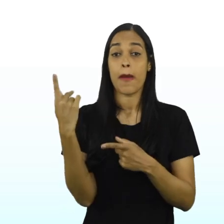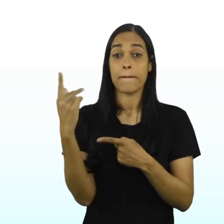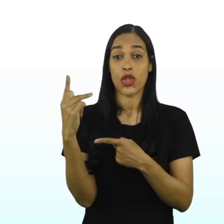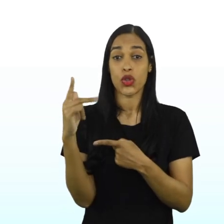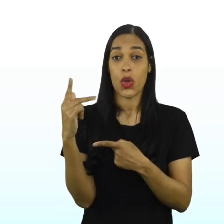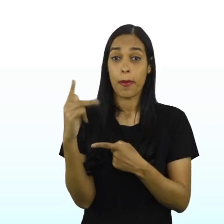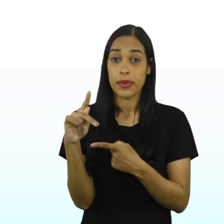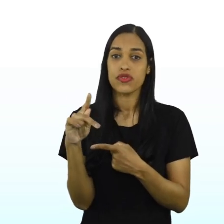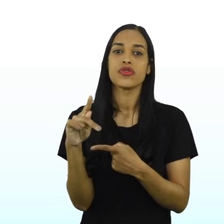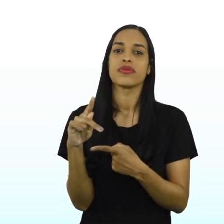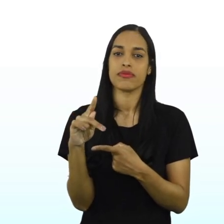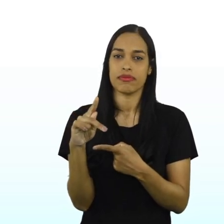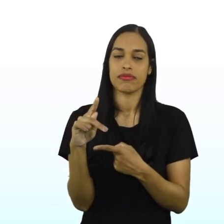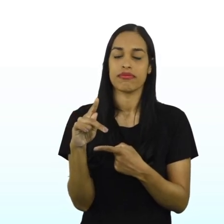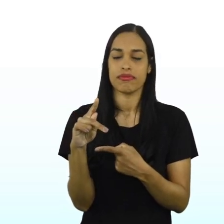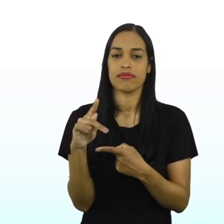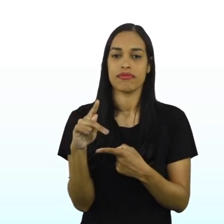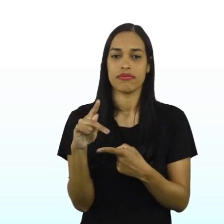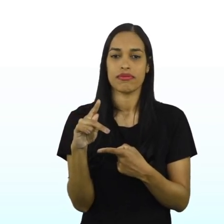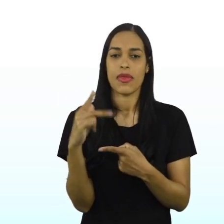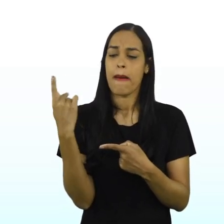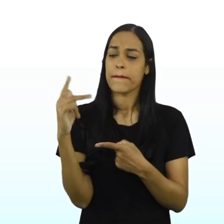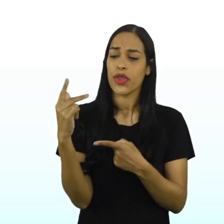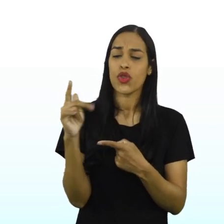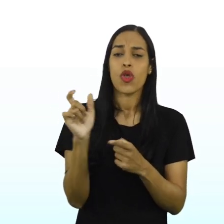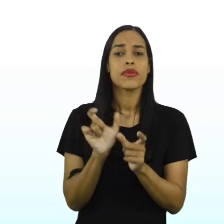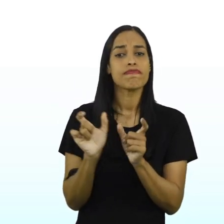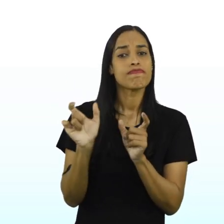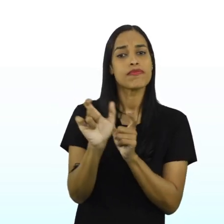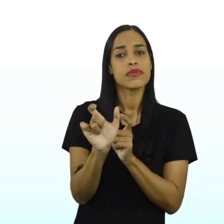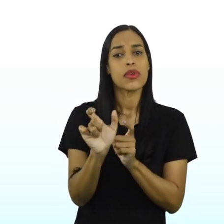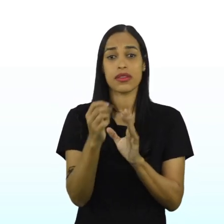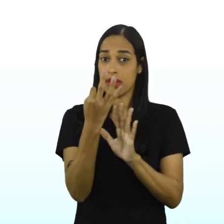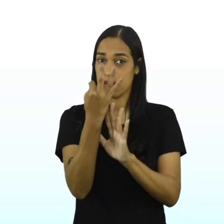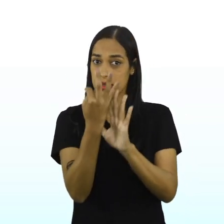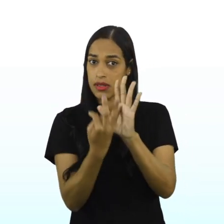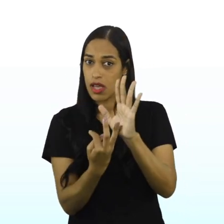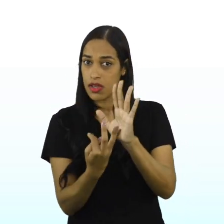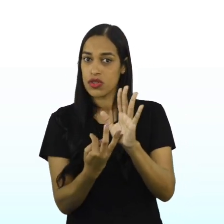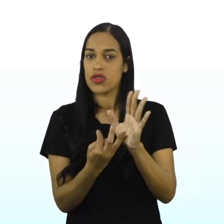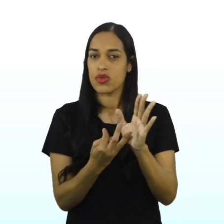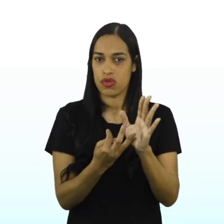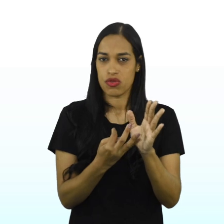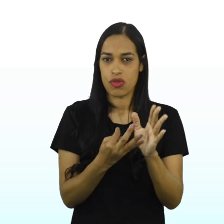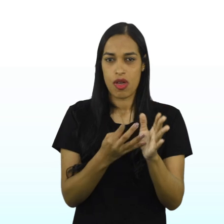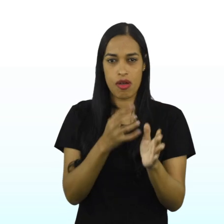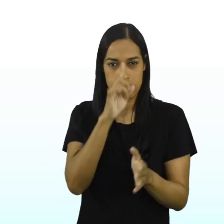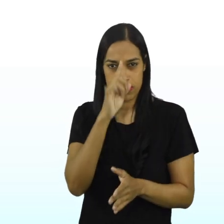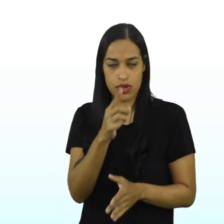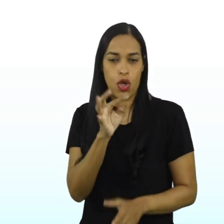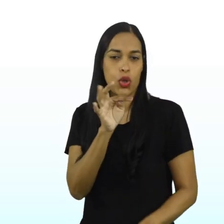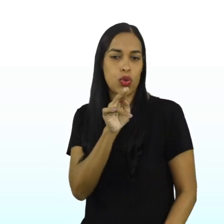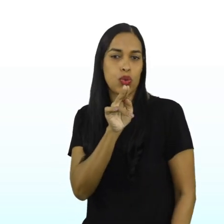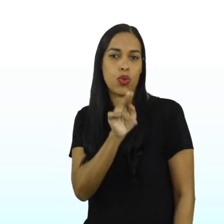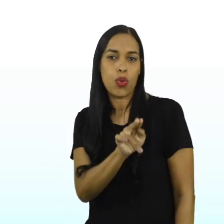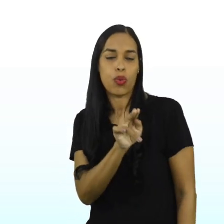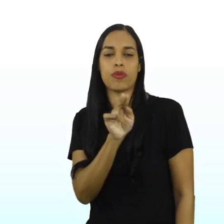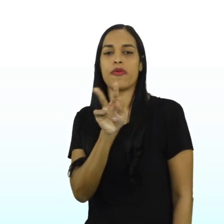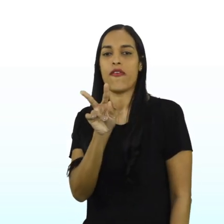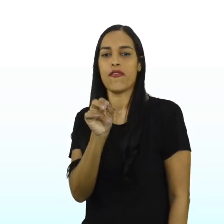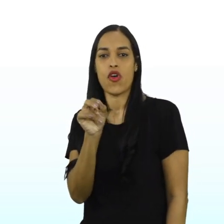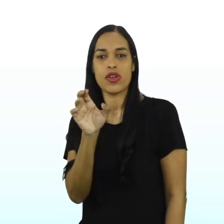dos pronomes. Normalmente os pronomes que aparecem nesses textos injuntivos, o pronome tu, o